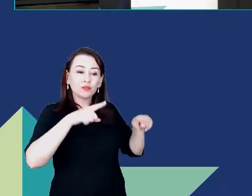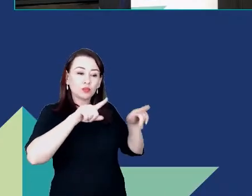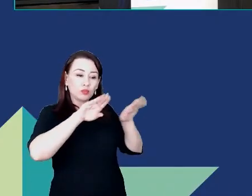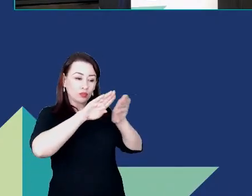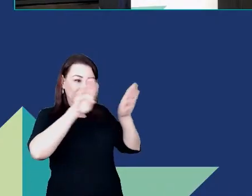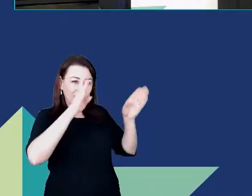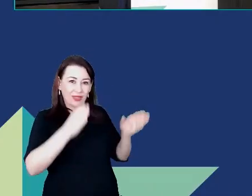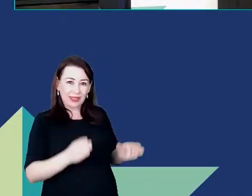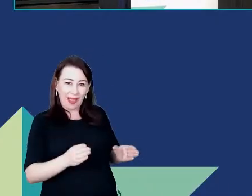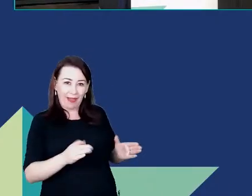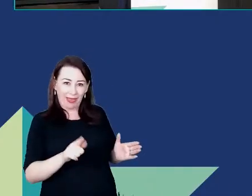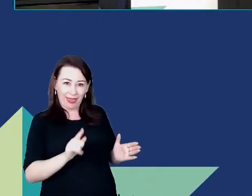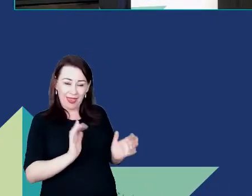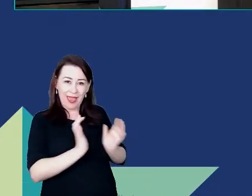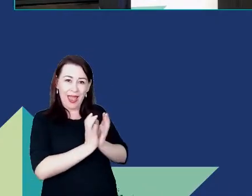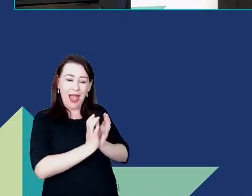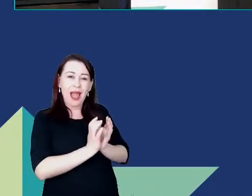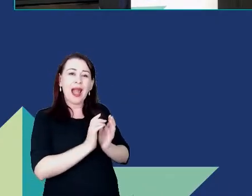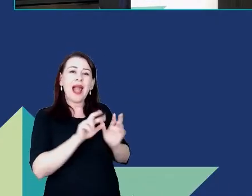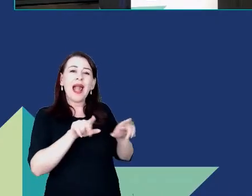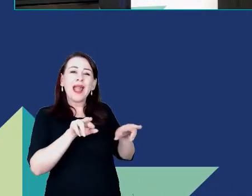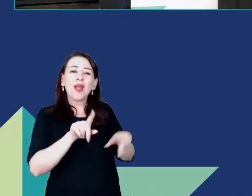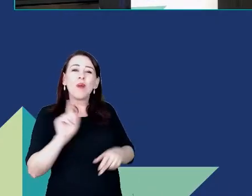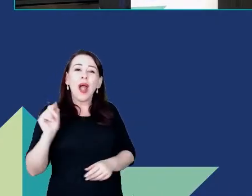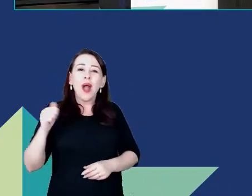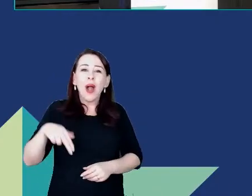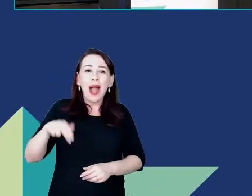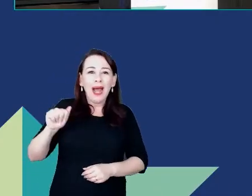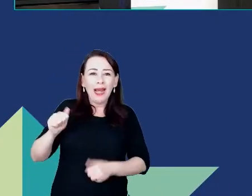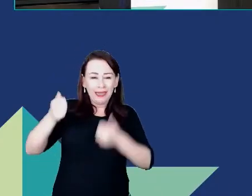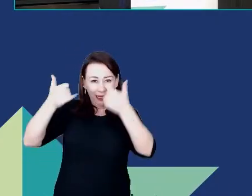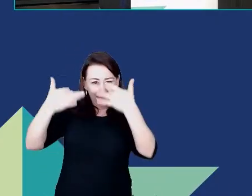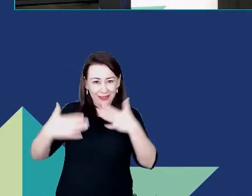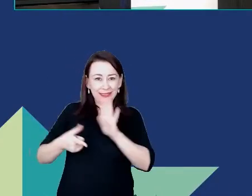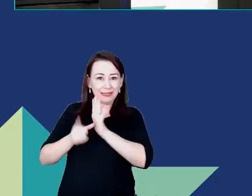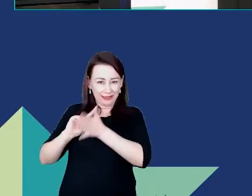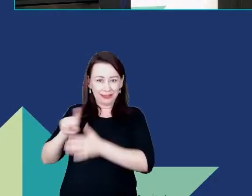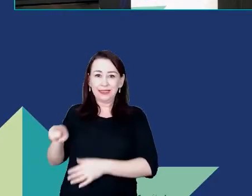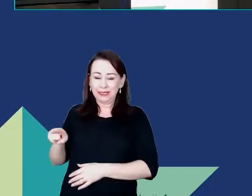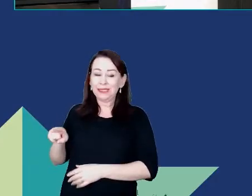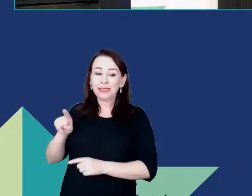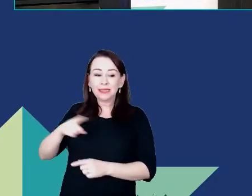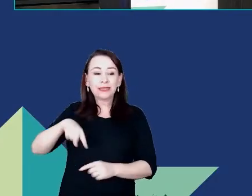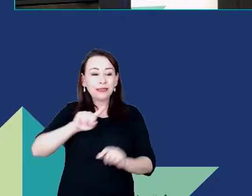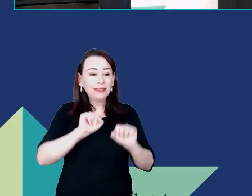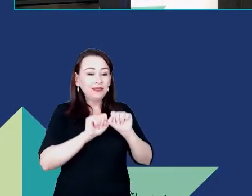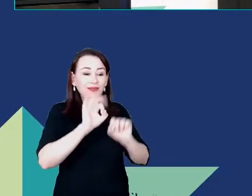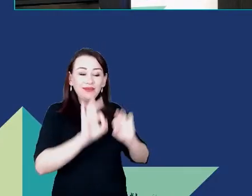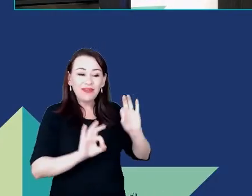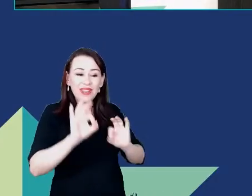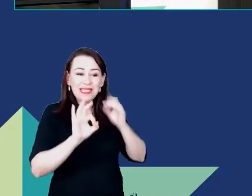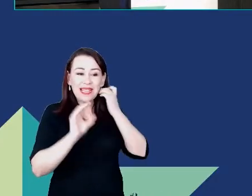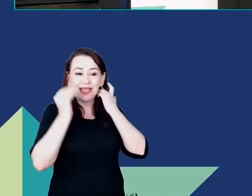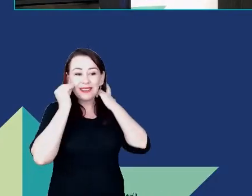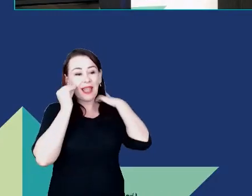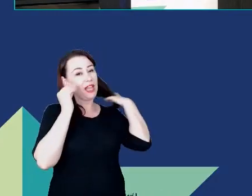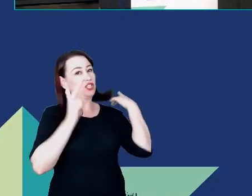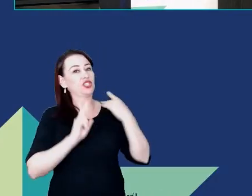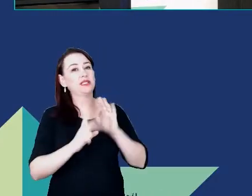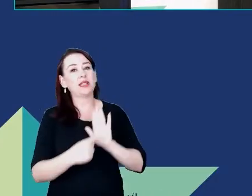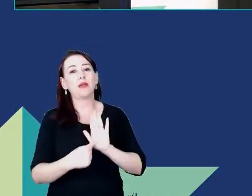a Ana indicou ali também, né, para poder fazer esses testes, né, sempre utilizando aí auxiliar de filtragem,